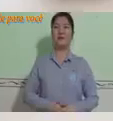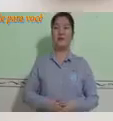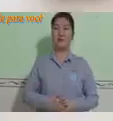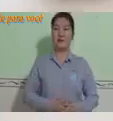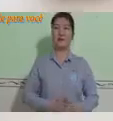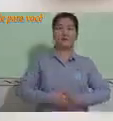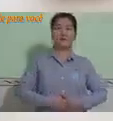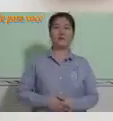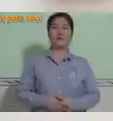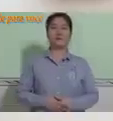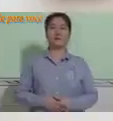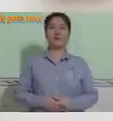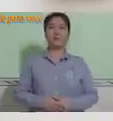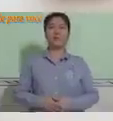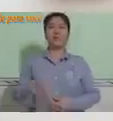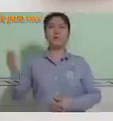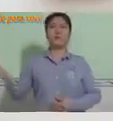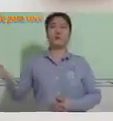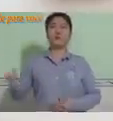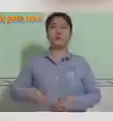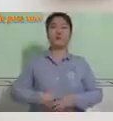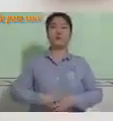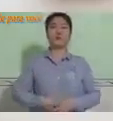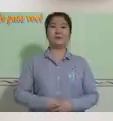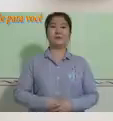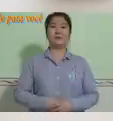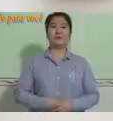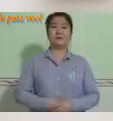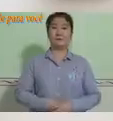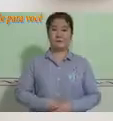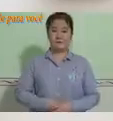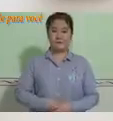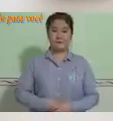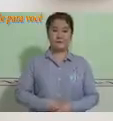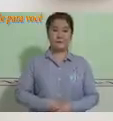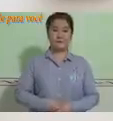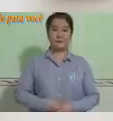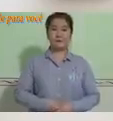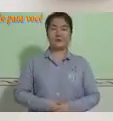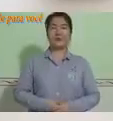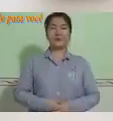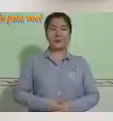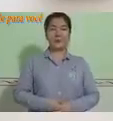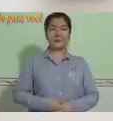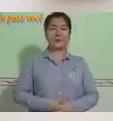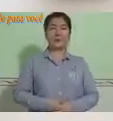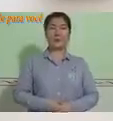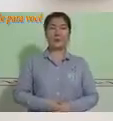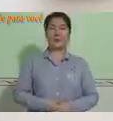sódio, potássio, cálcio, fosfato, transaminases, creatinina,